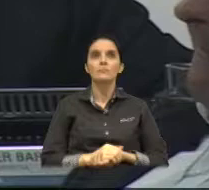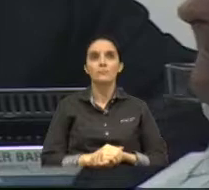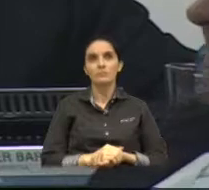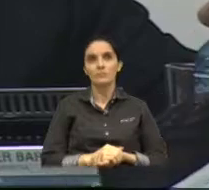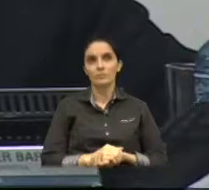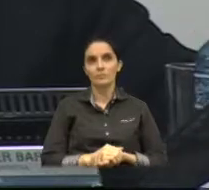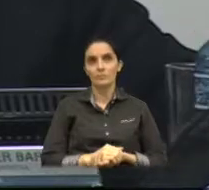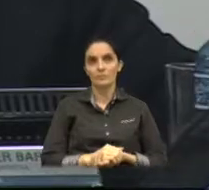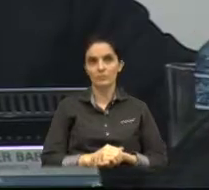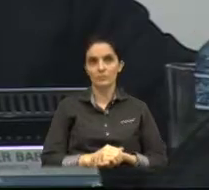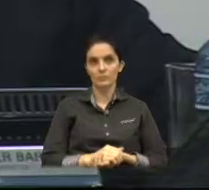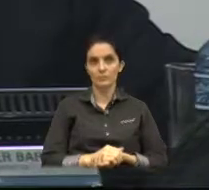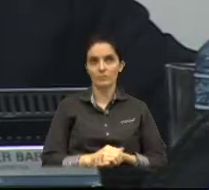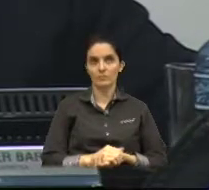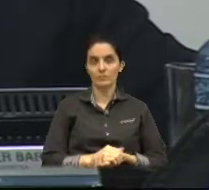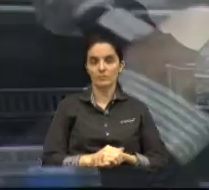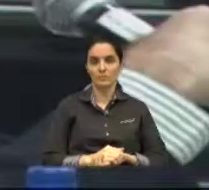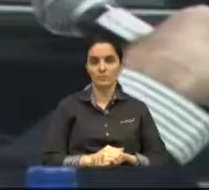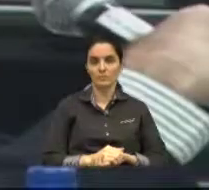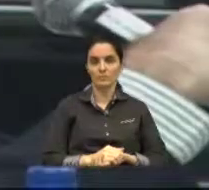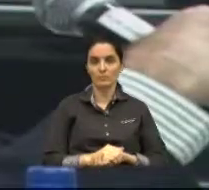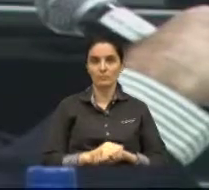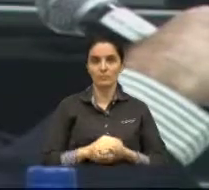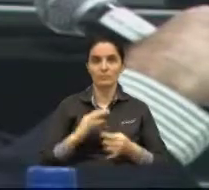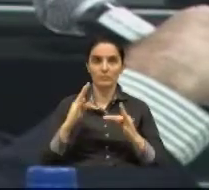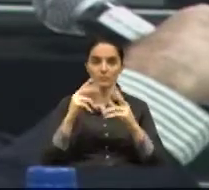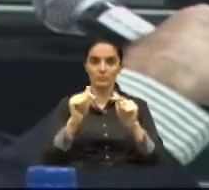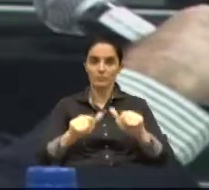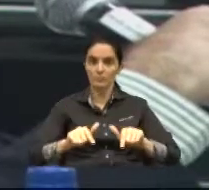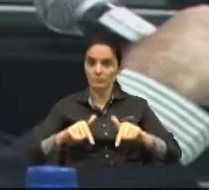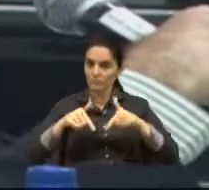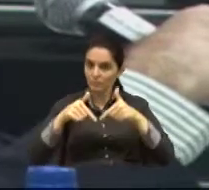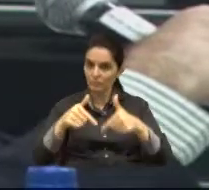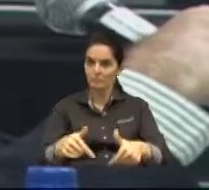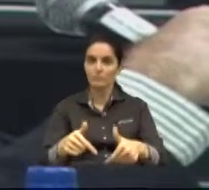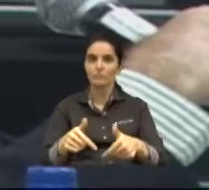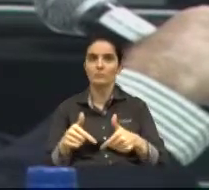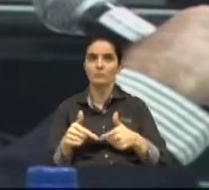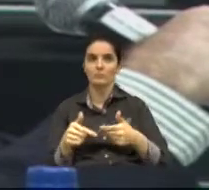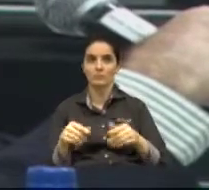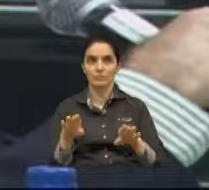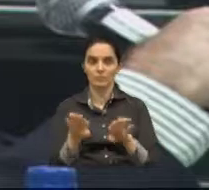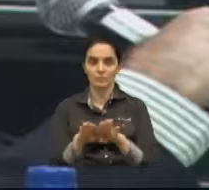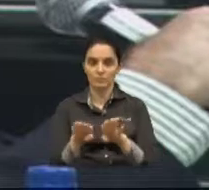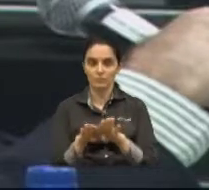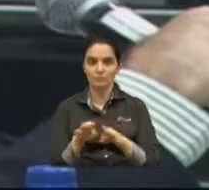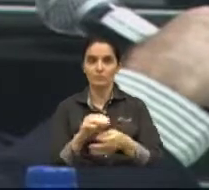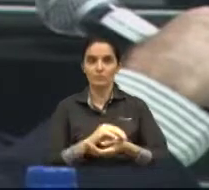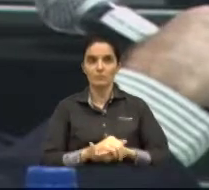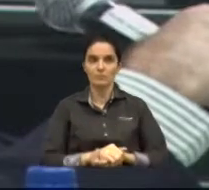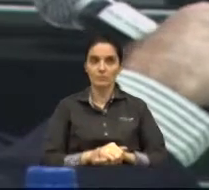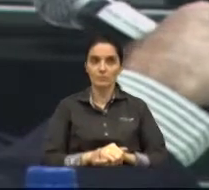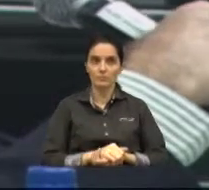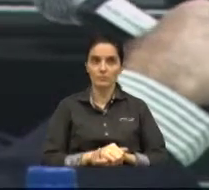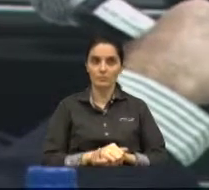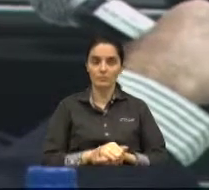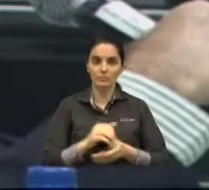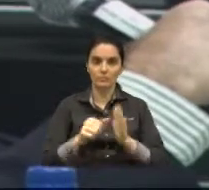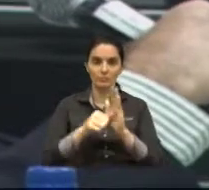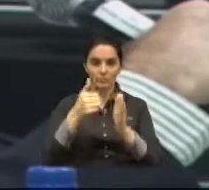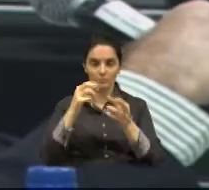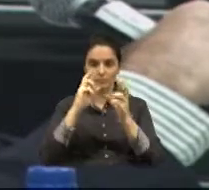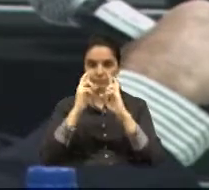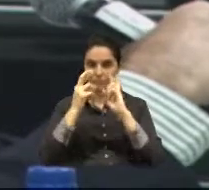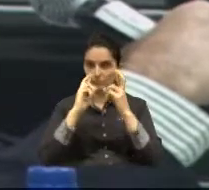Limeira, que nós lutamos, inclusive nós tivemos a primeira reunião da